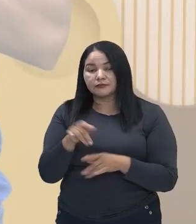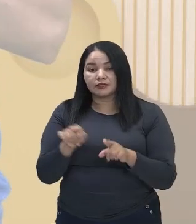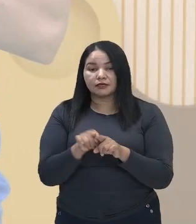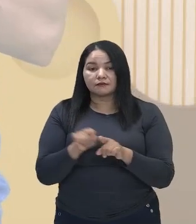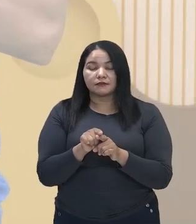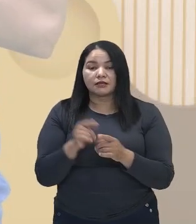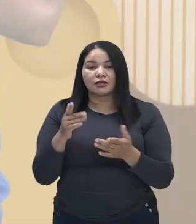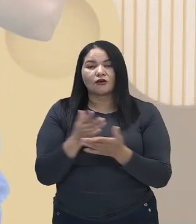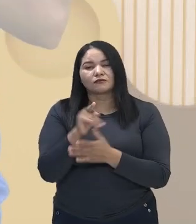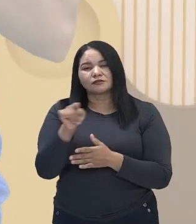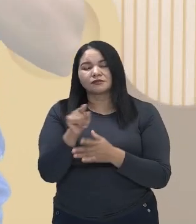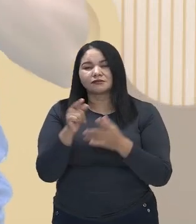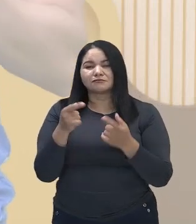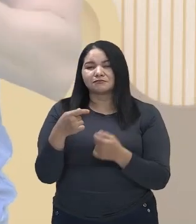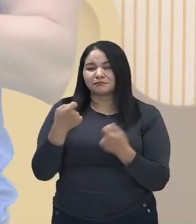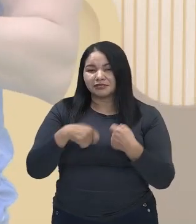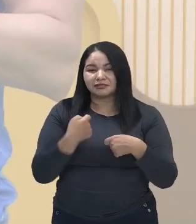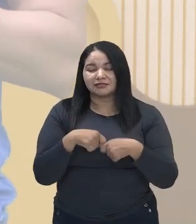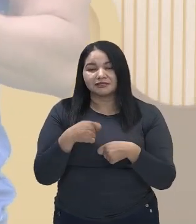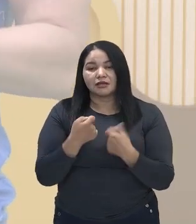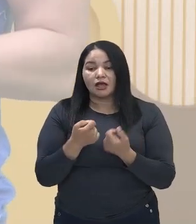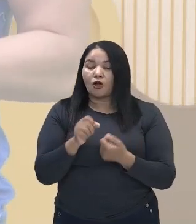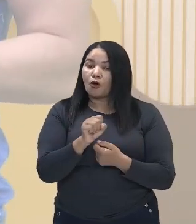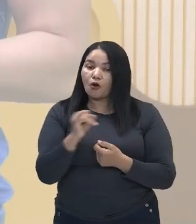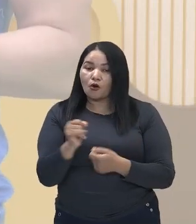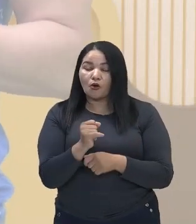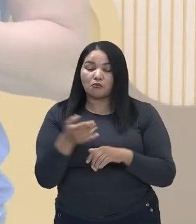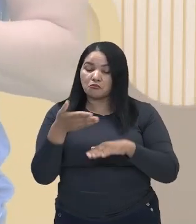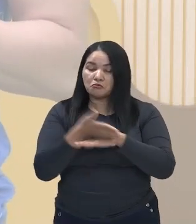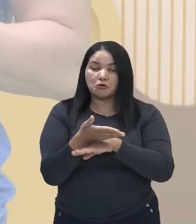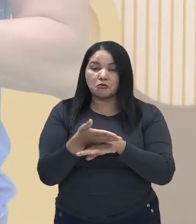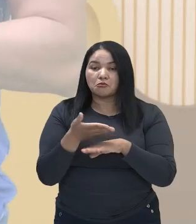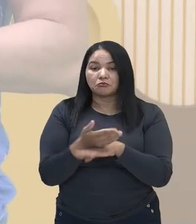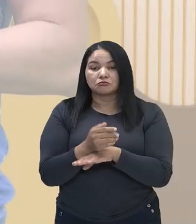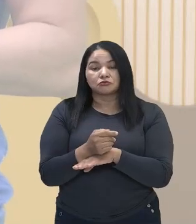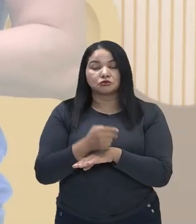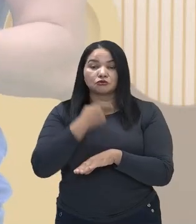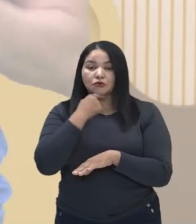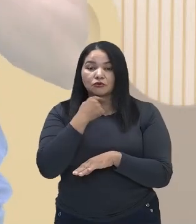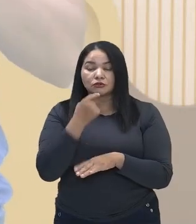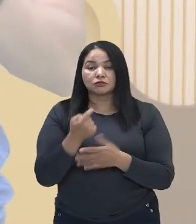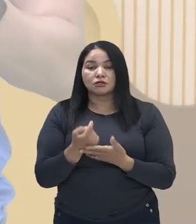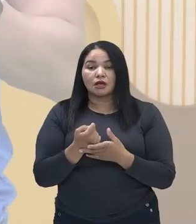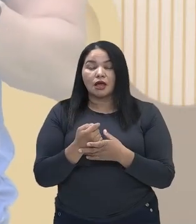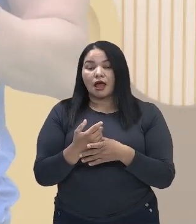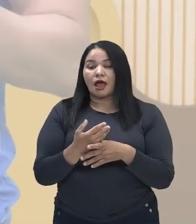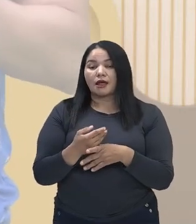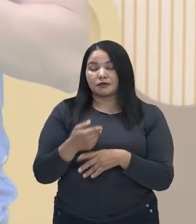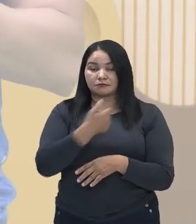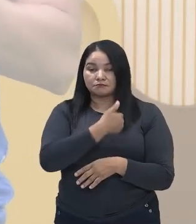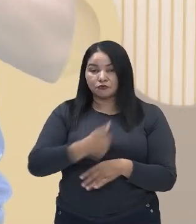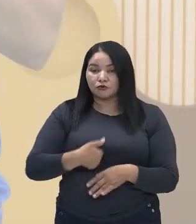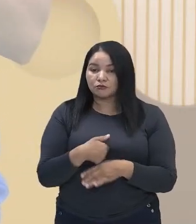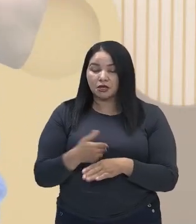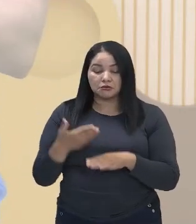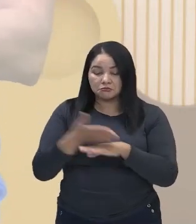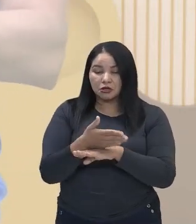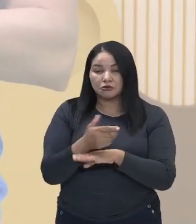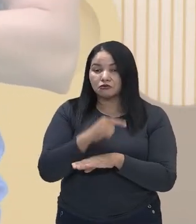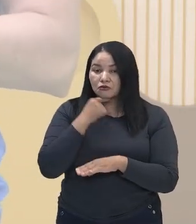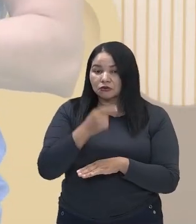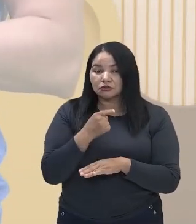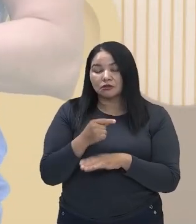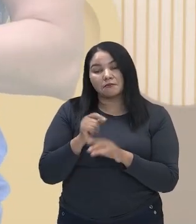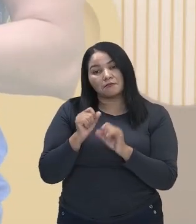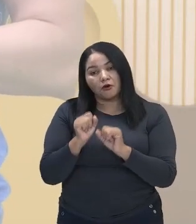uma série de fatores, não conseguiu ingressar na universidade pública, você pode ali tentar uma bolsa